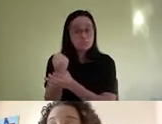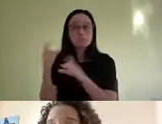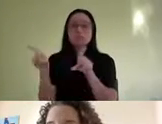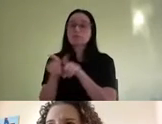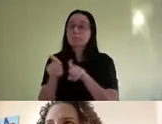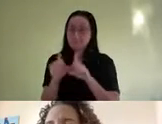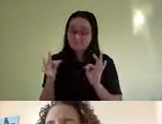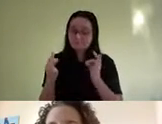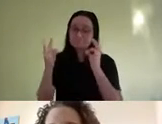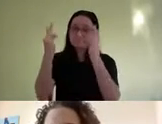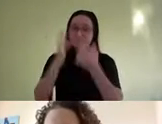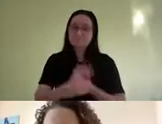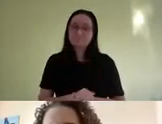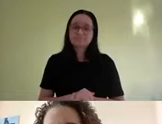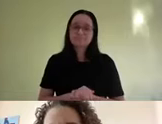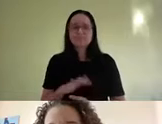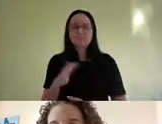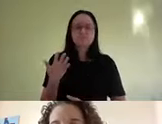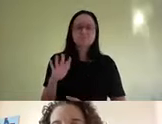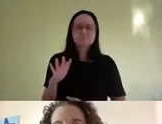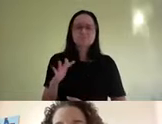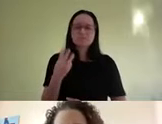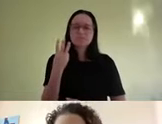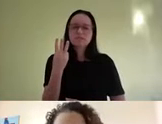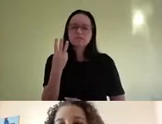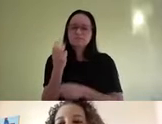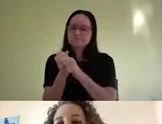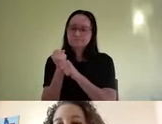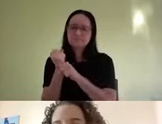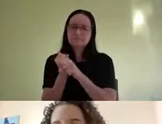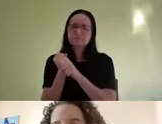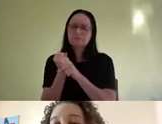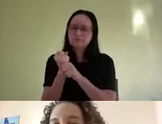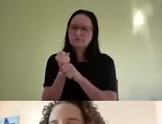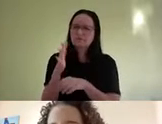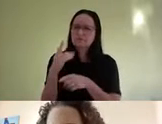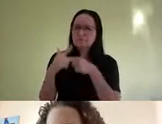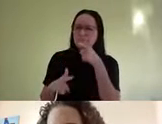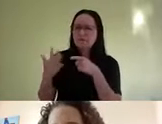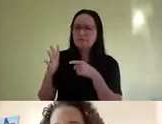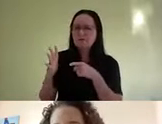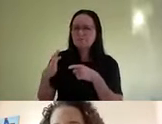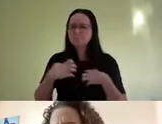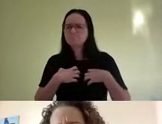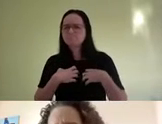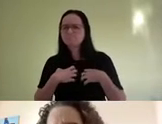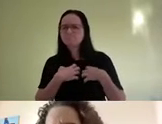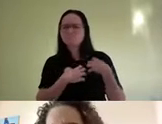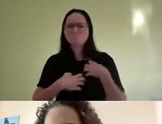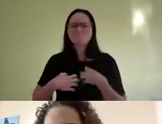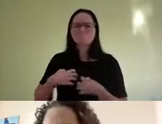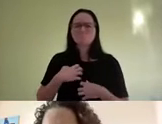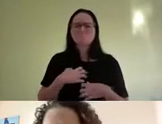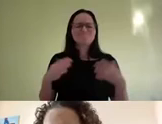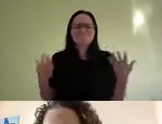E depois de mais ou menos 3 anos e meio, eu tive aquele sentimento de incômodo, de que, peraí,